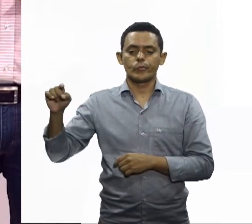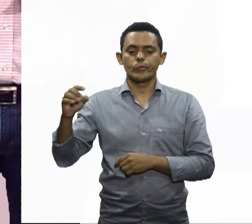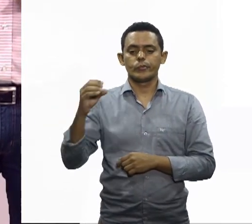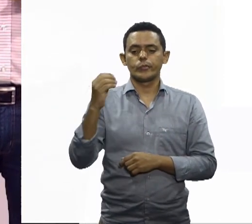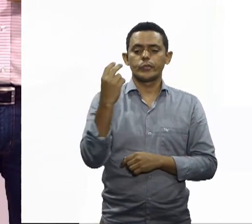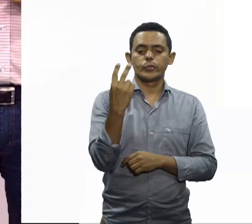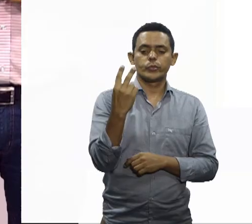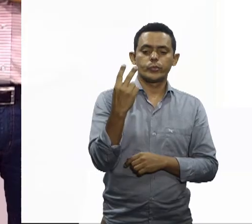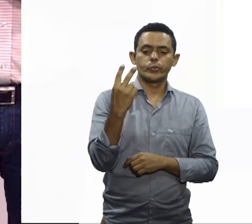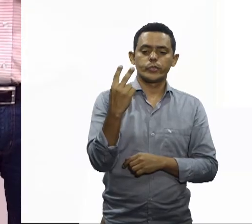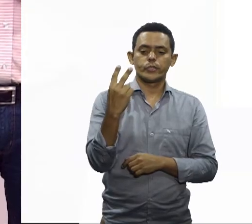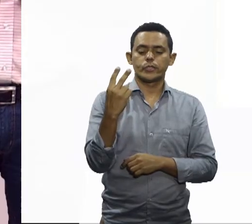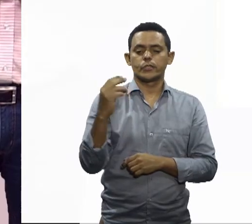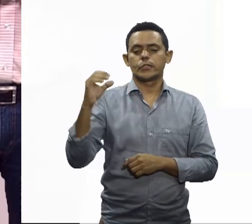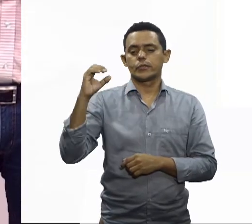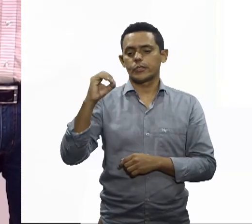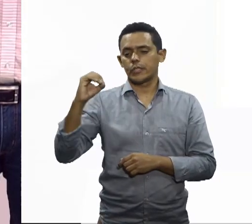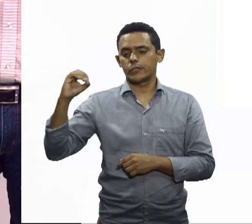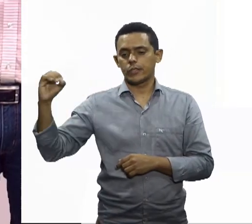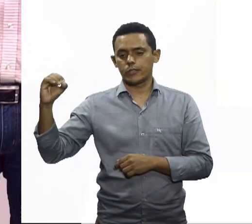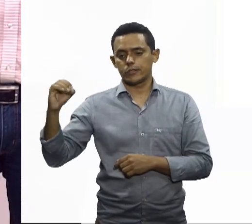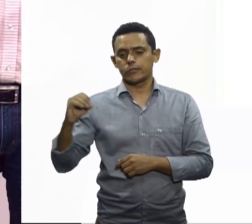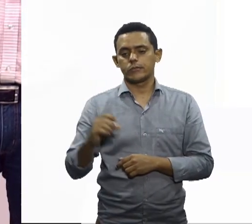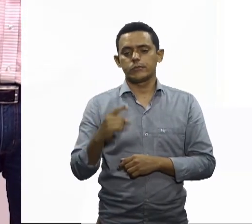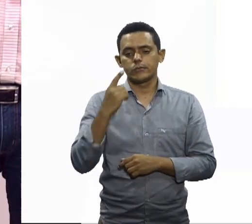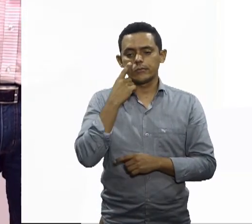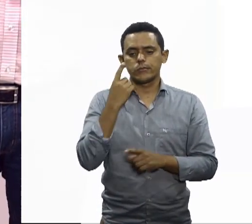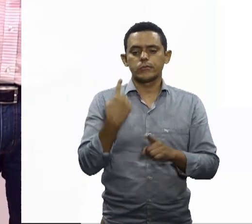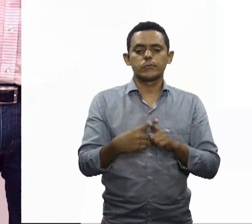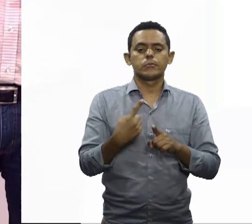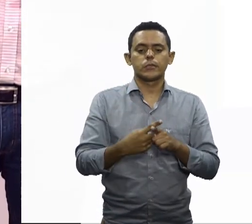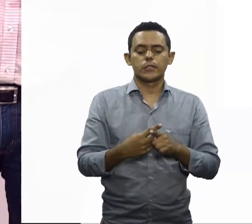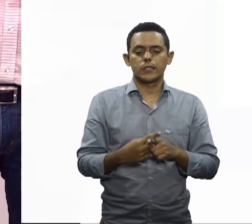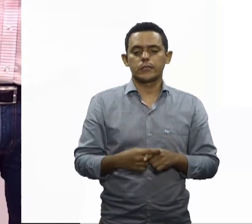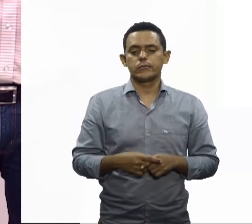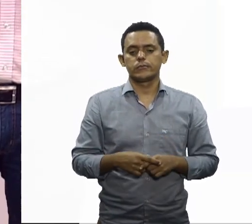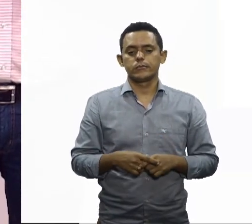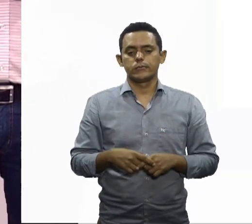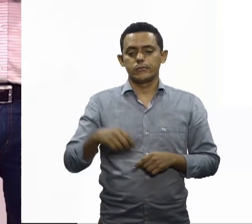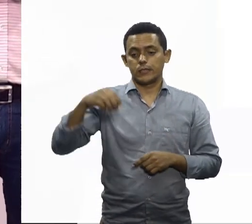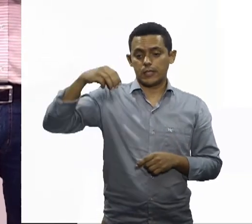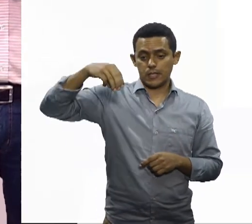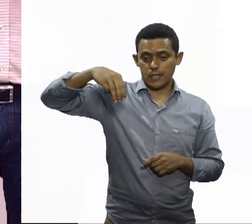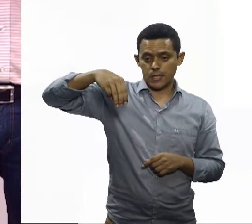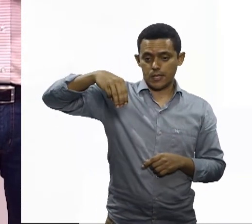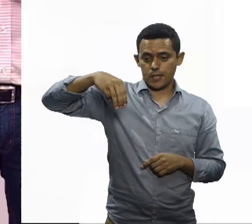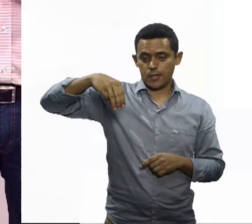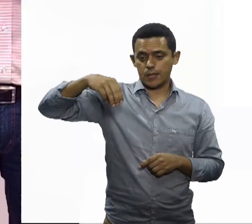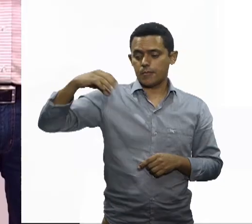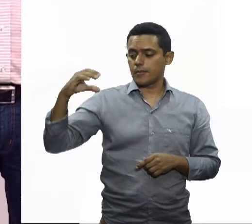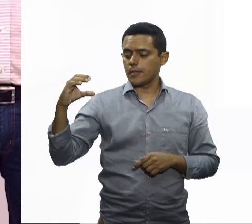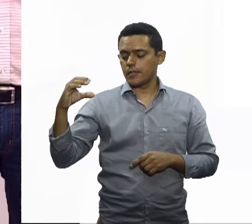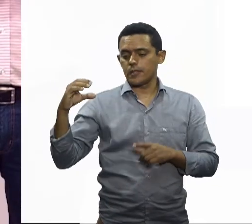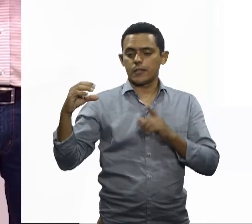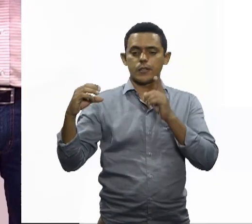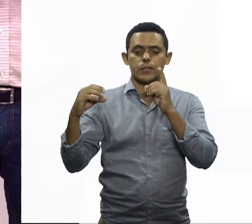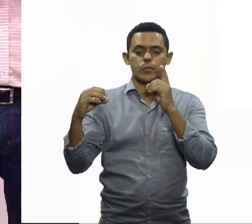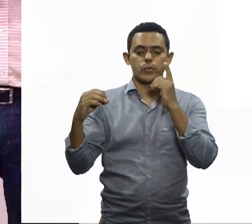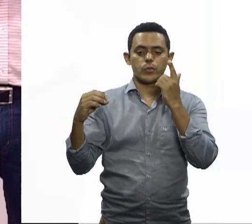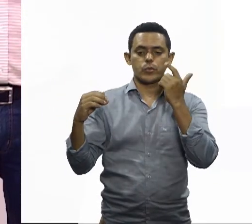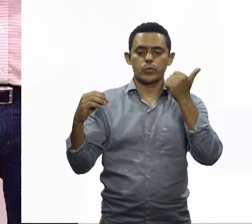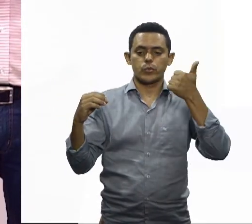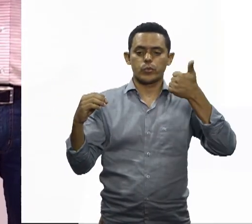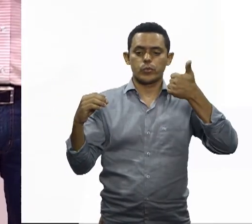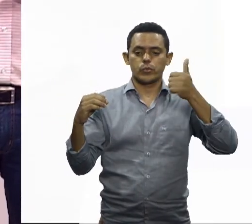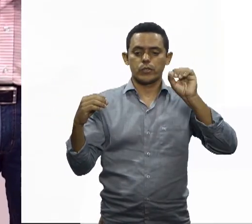casas para a direita. Por quê? Porque entre o N, que é o metro, e o centímetro, aparece 2,10. 2